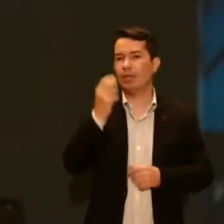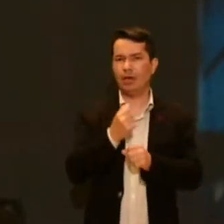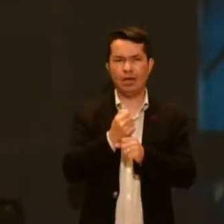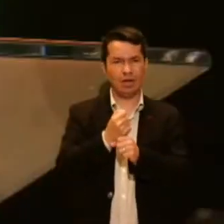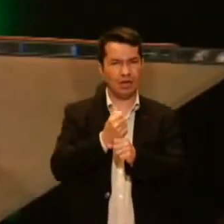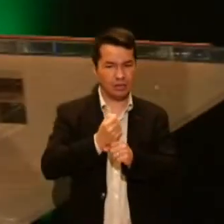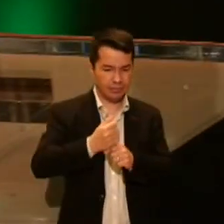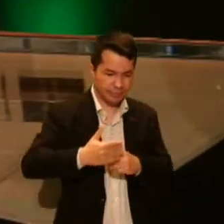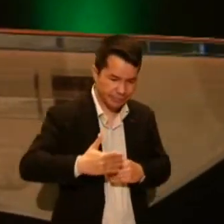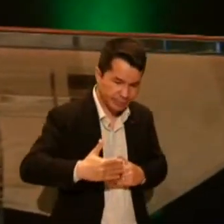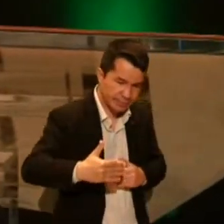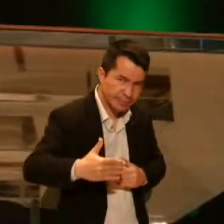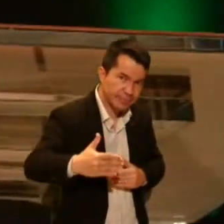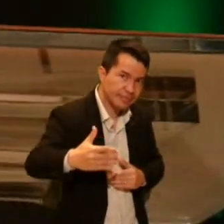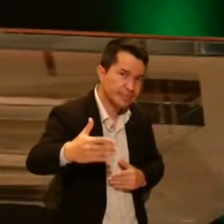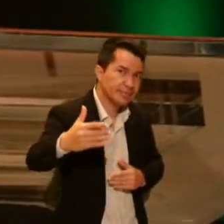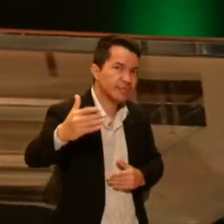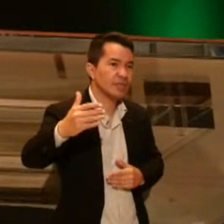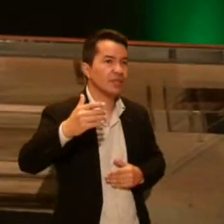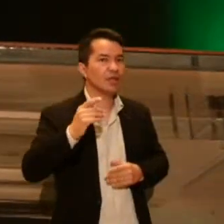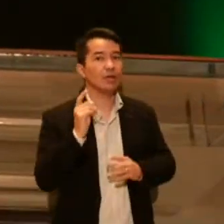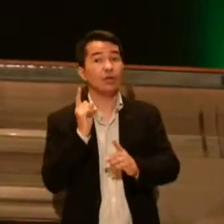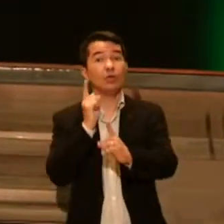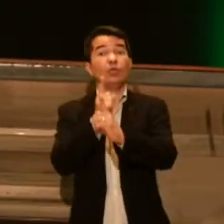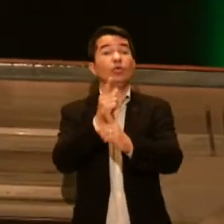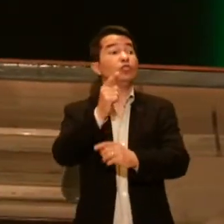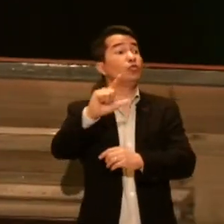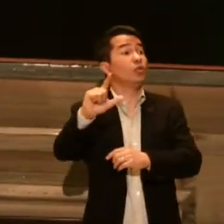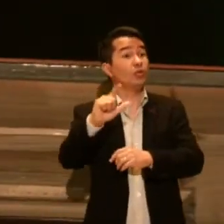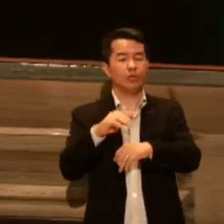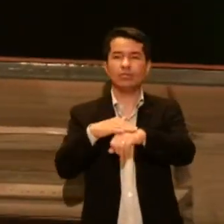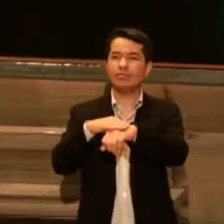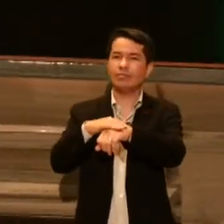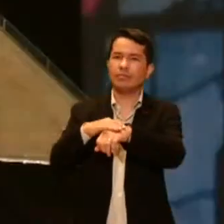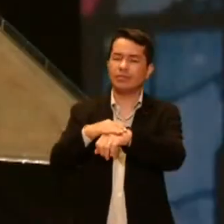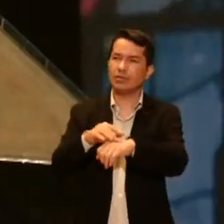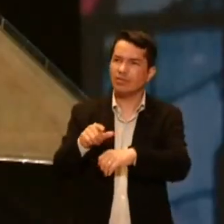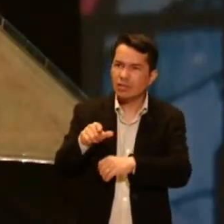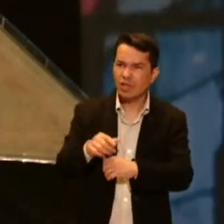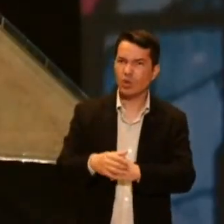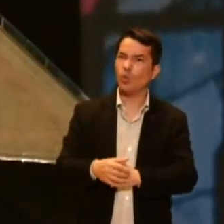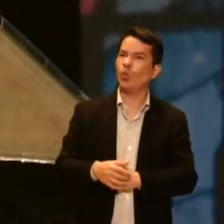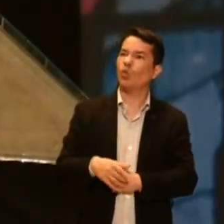tive o privilégio de voltar a conversar com essa pessoa, quebrada,